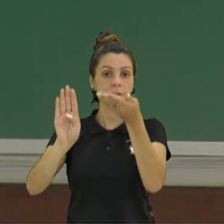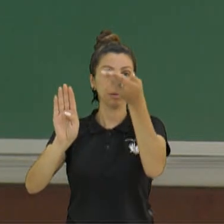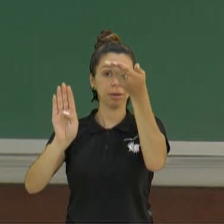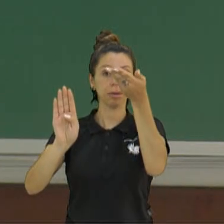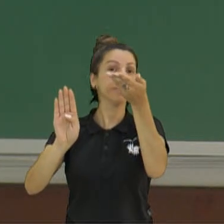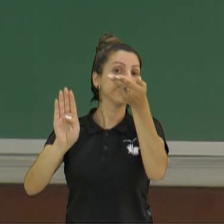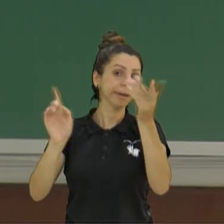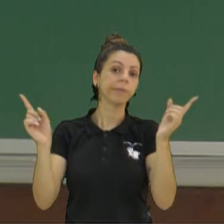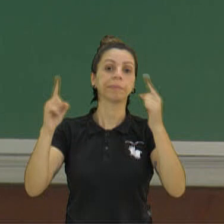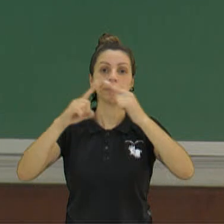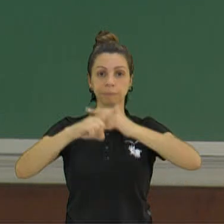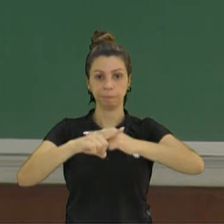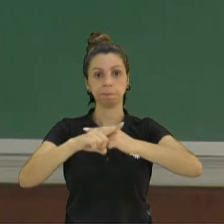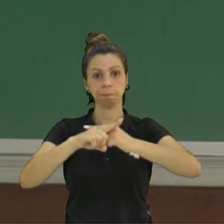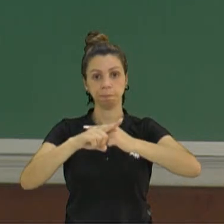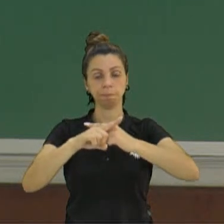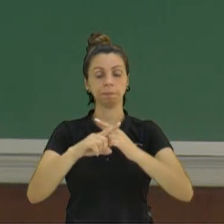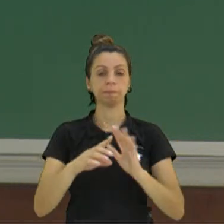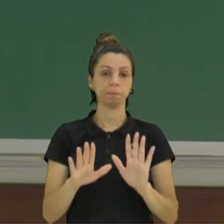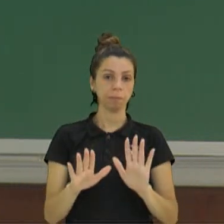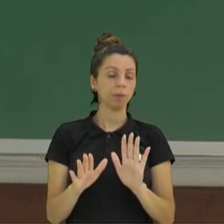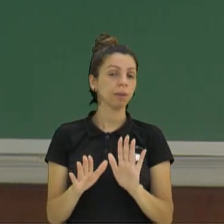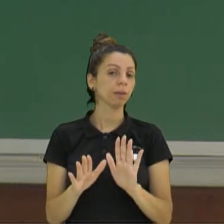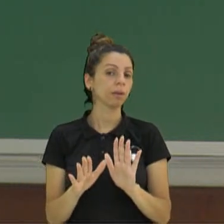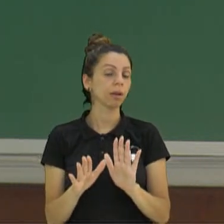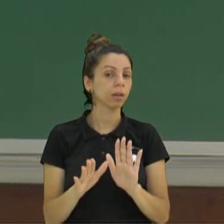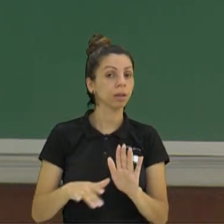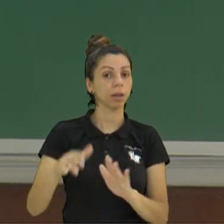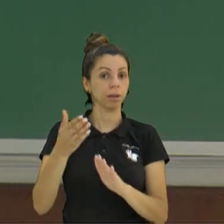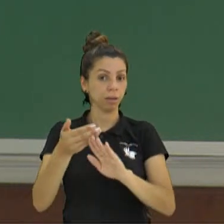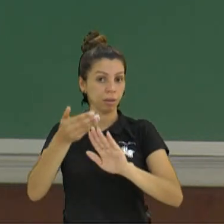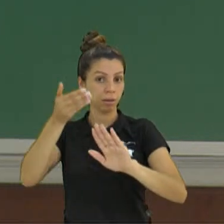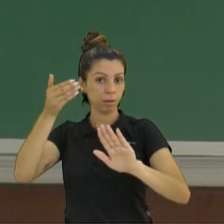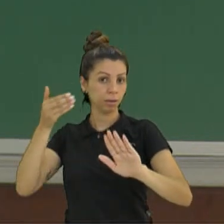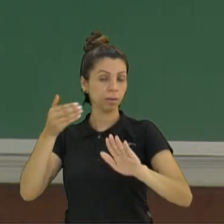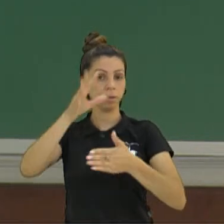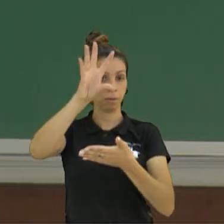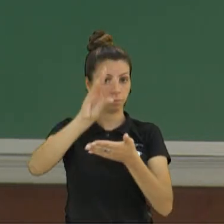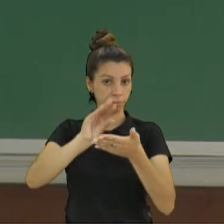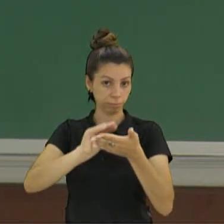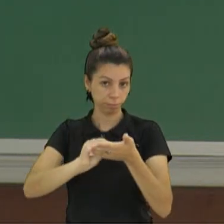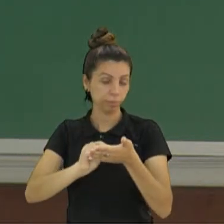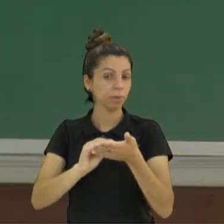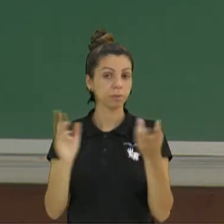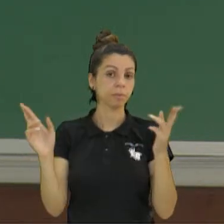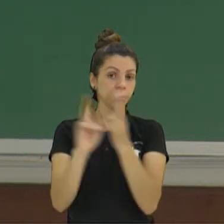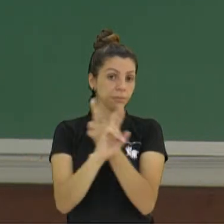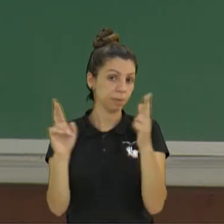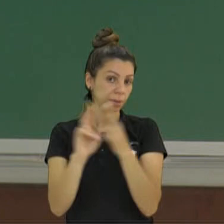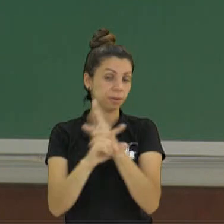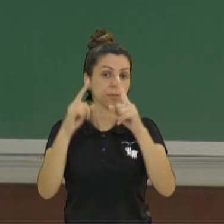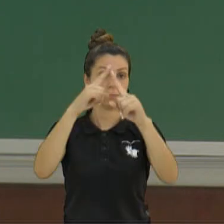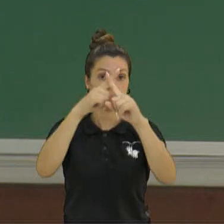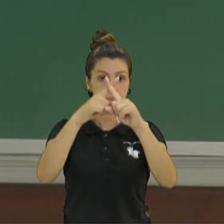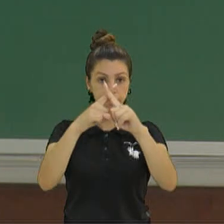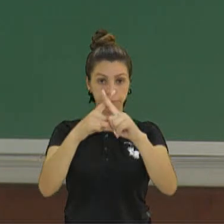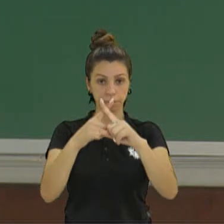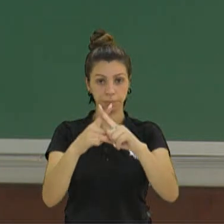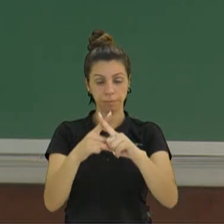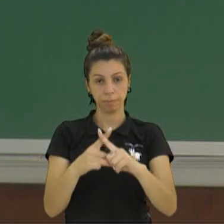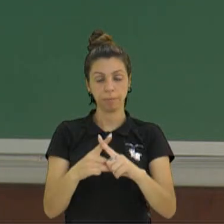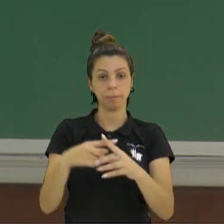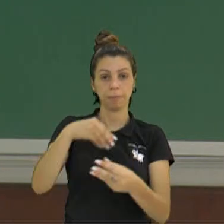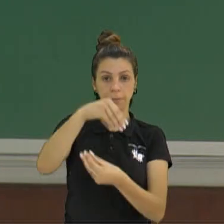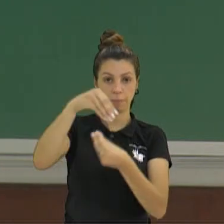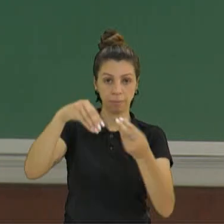serão inversamente proporcionais. Desde que aquele item 1 que você já copiou esteja valendo. Existe uma relação de multiplicação envolvendo as